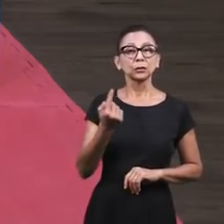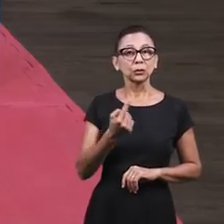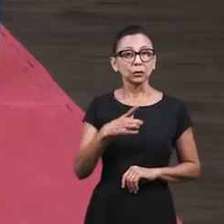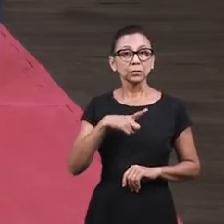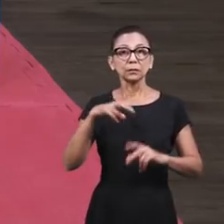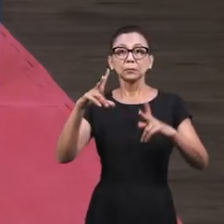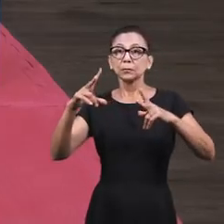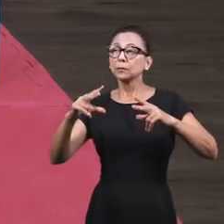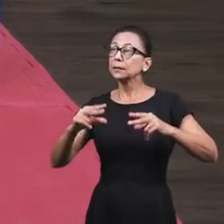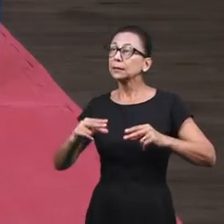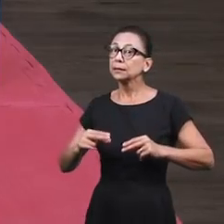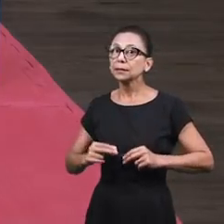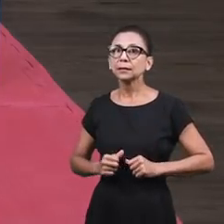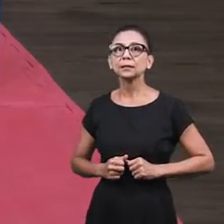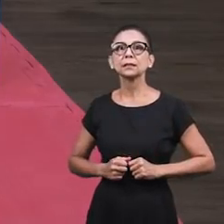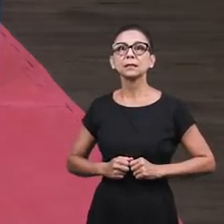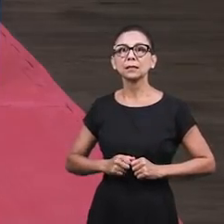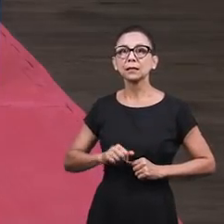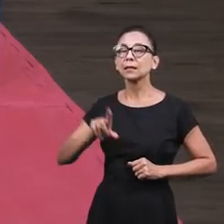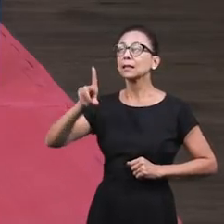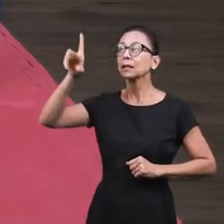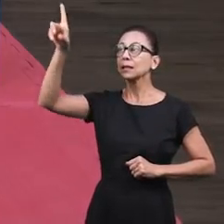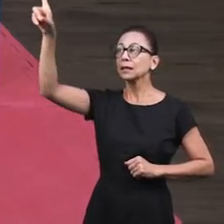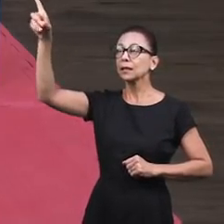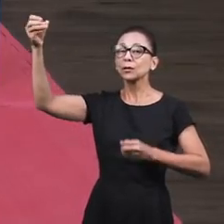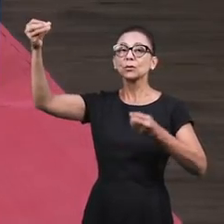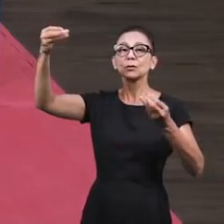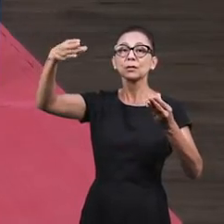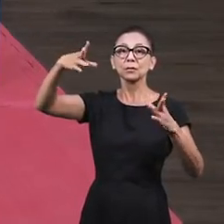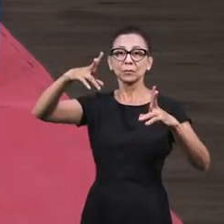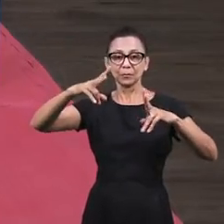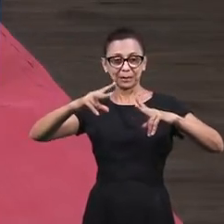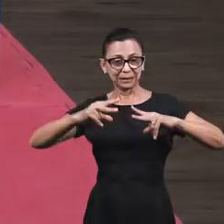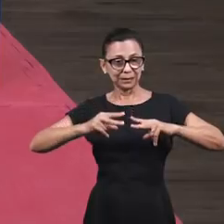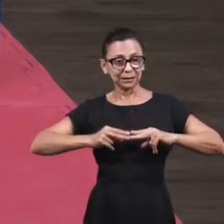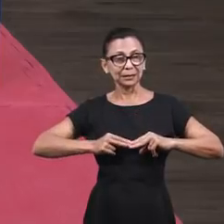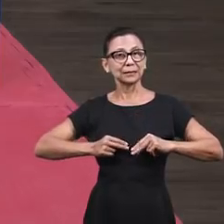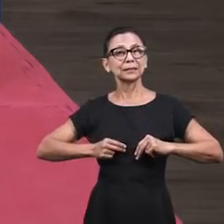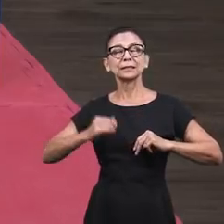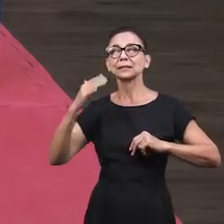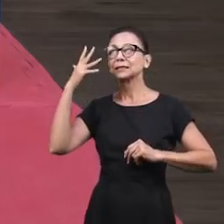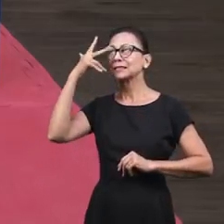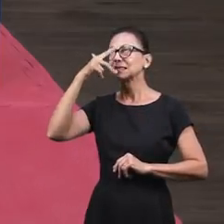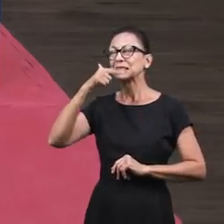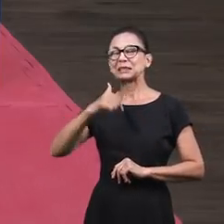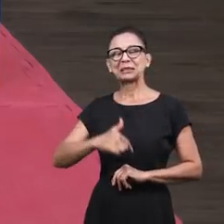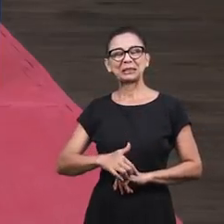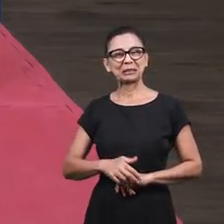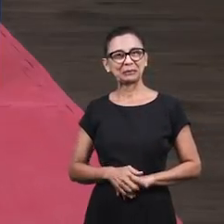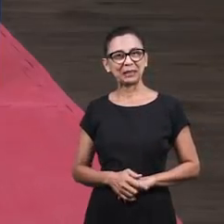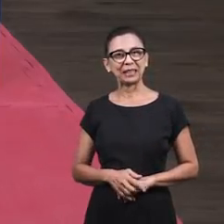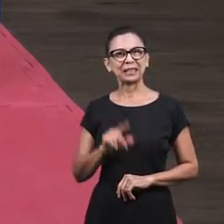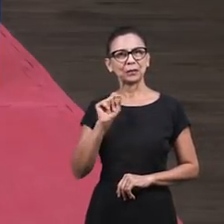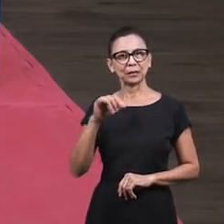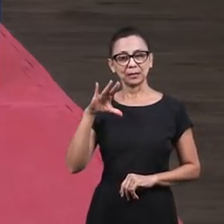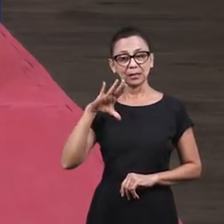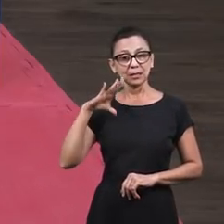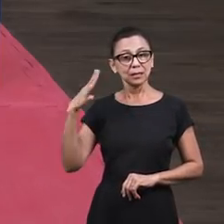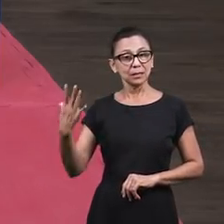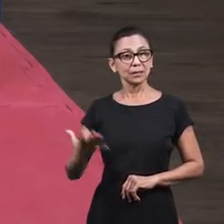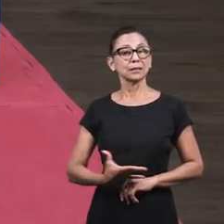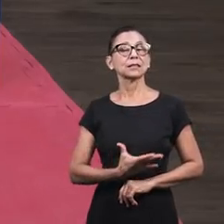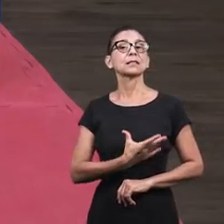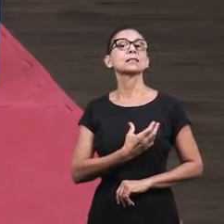temos uma herança o nosso pai celestial nos deu uma herança linda e esta herança é a